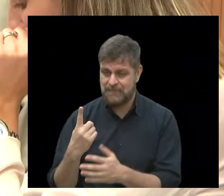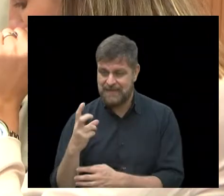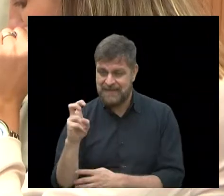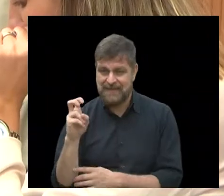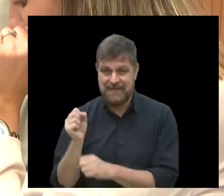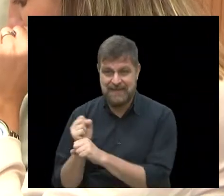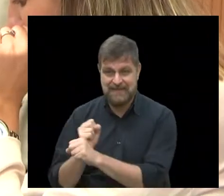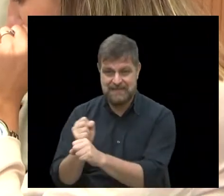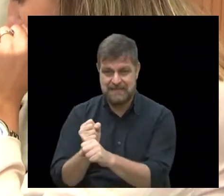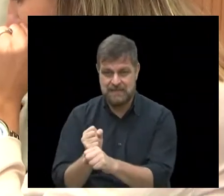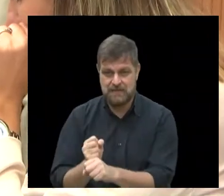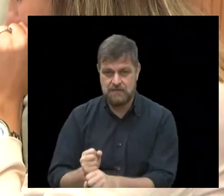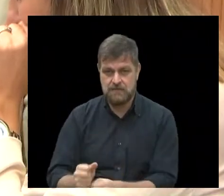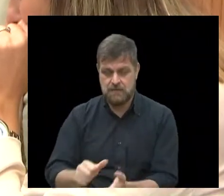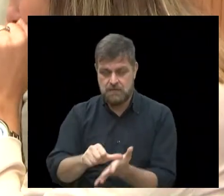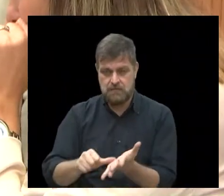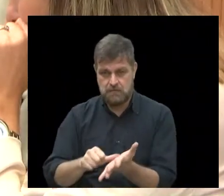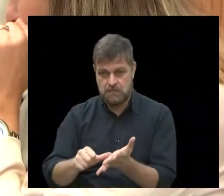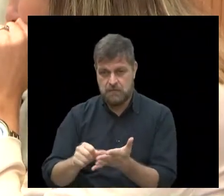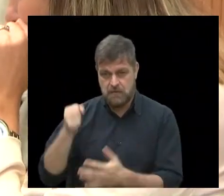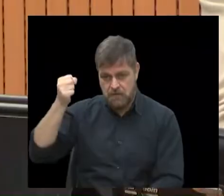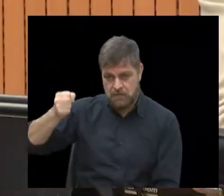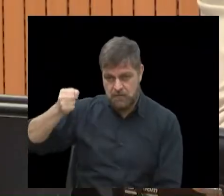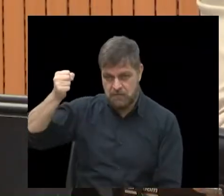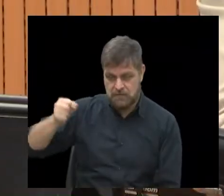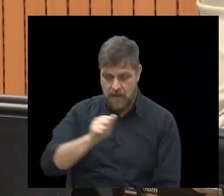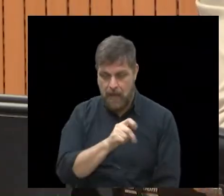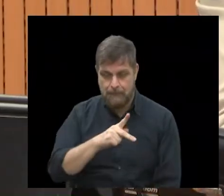de ordenação pastoral da